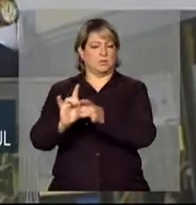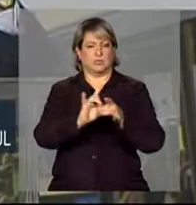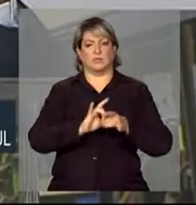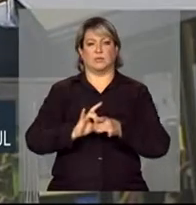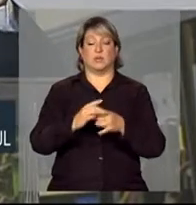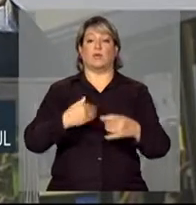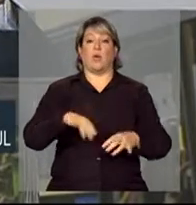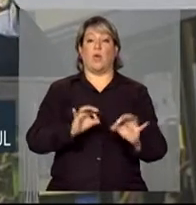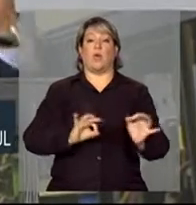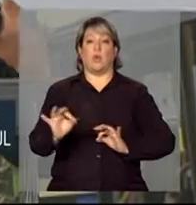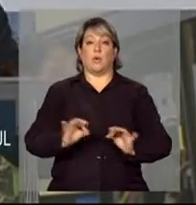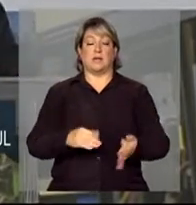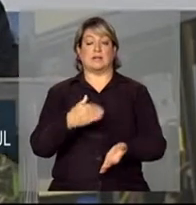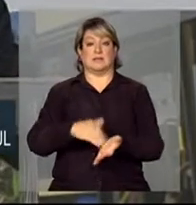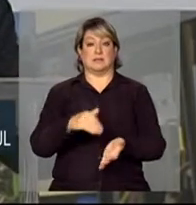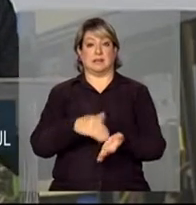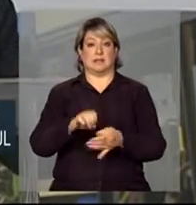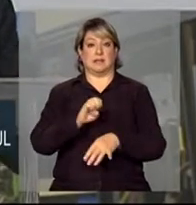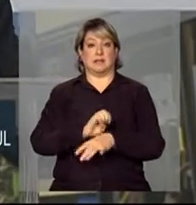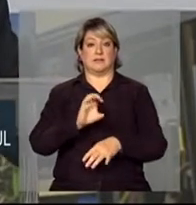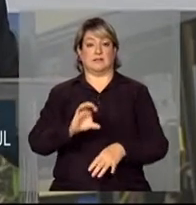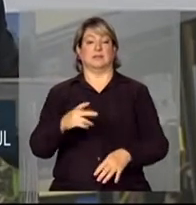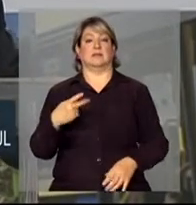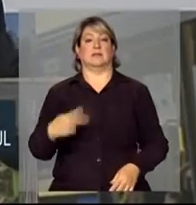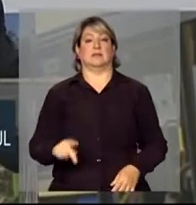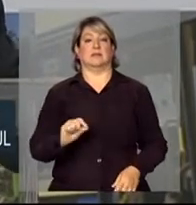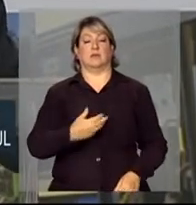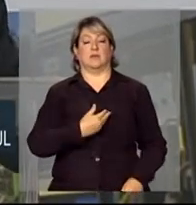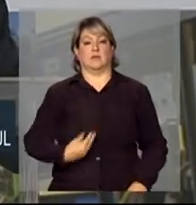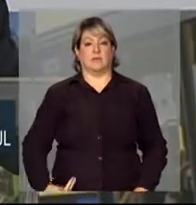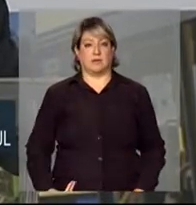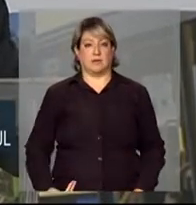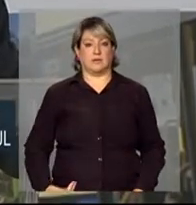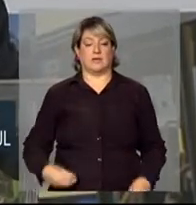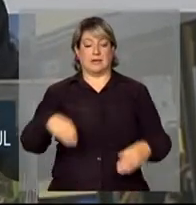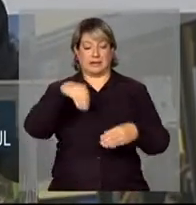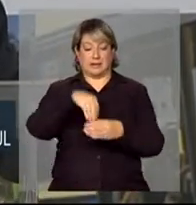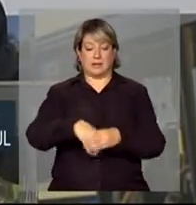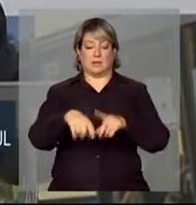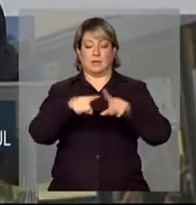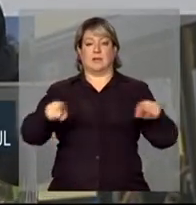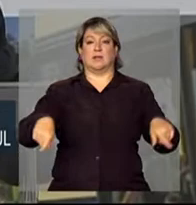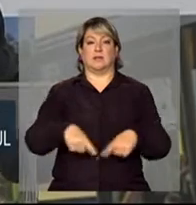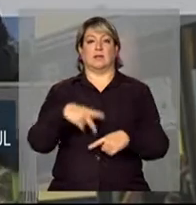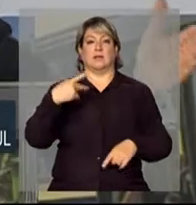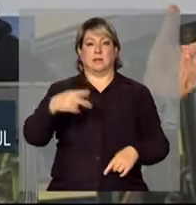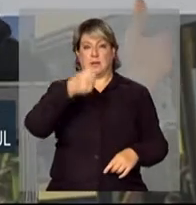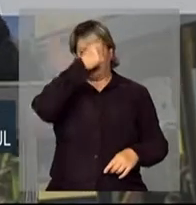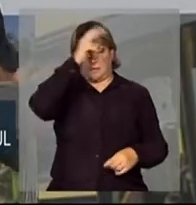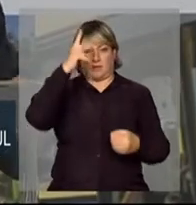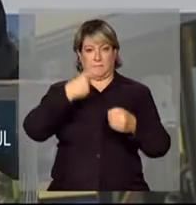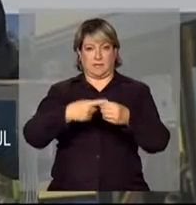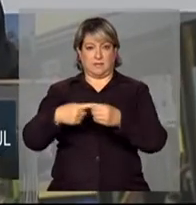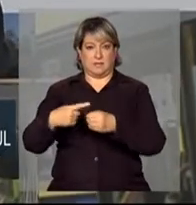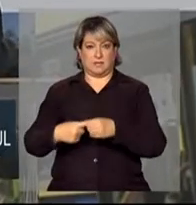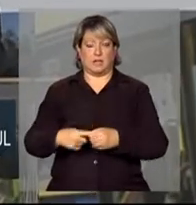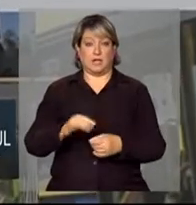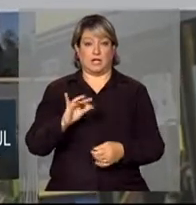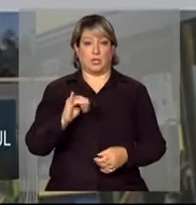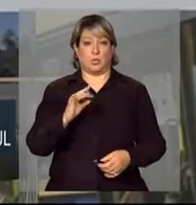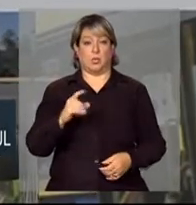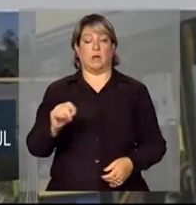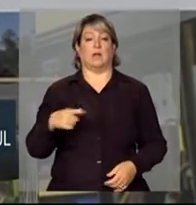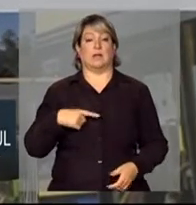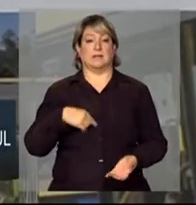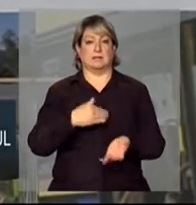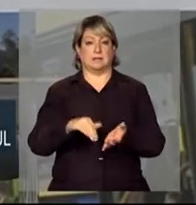inclusive, a Secretaria de Estado do Gabinete dos Prefeitos das Relações Federativas. O titular é o secretário Afonso